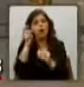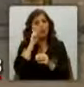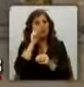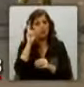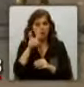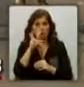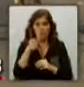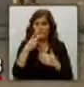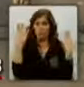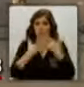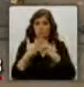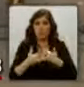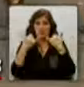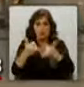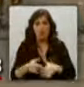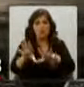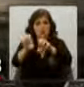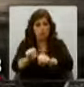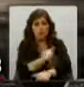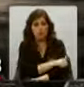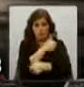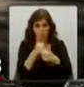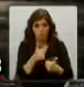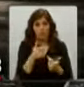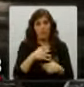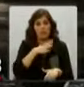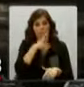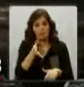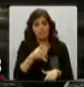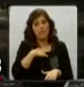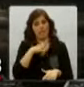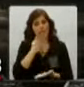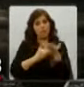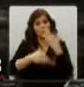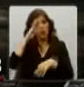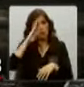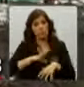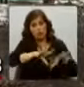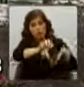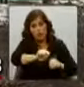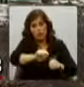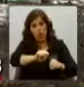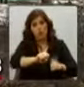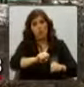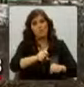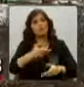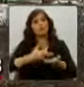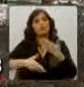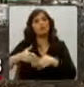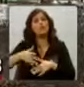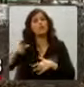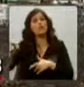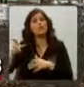depois de terem conquistado Baltsev, dizem agora querer trocar os soldados que capturaram contra os rebeldes detidos